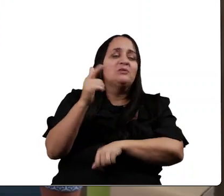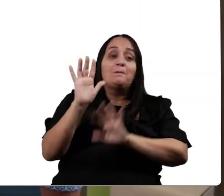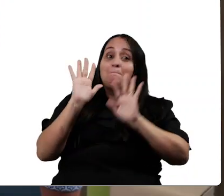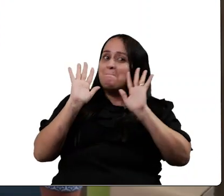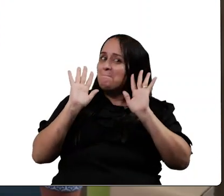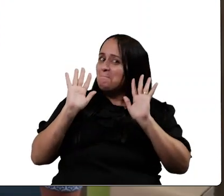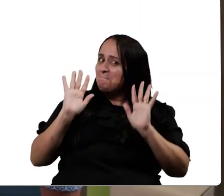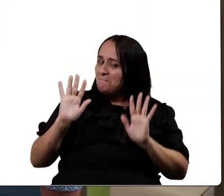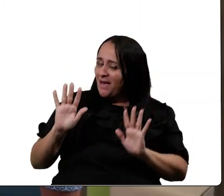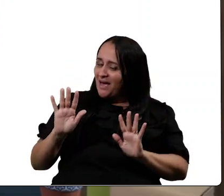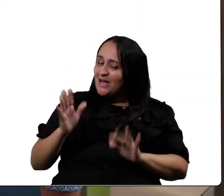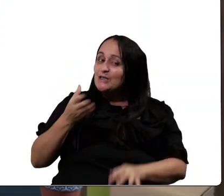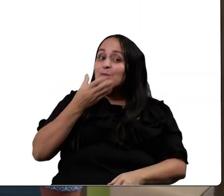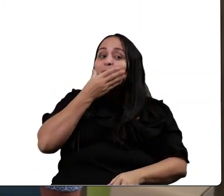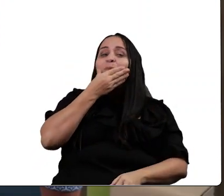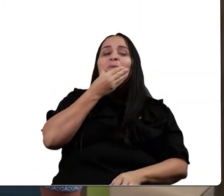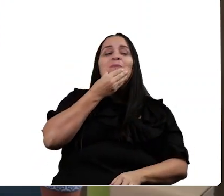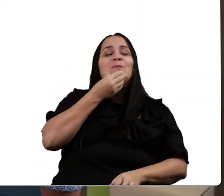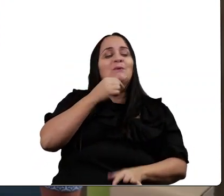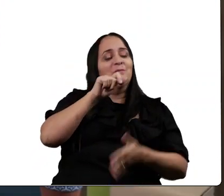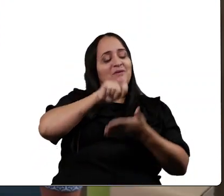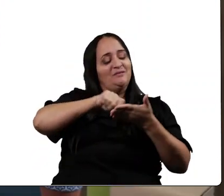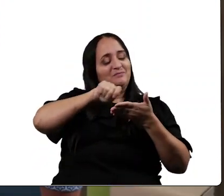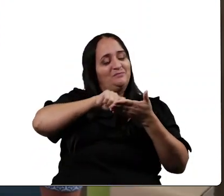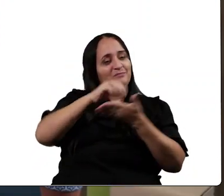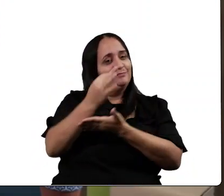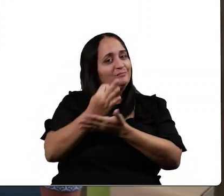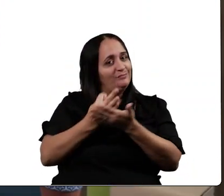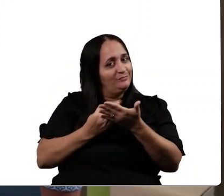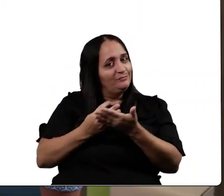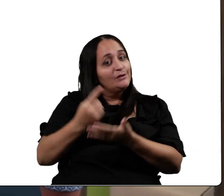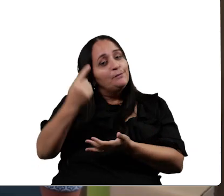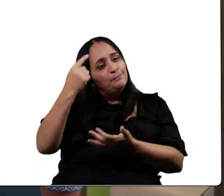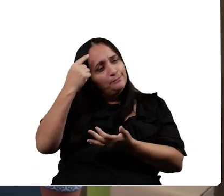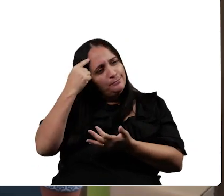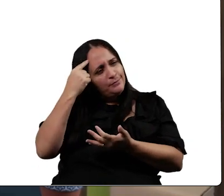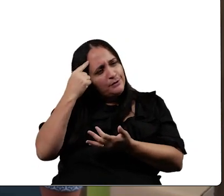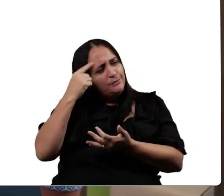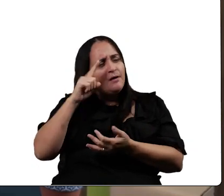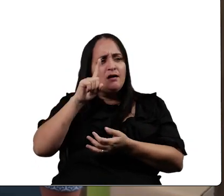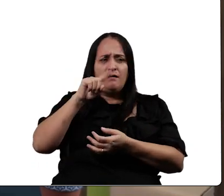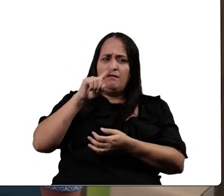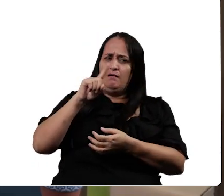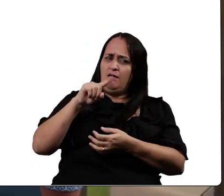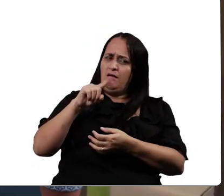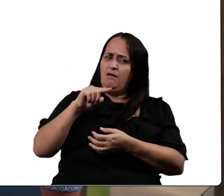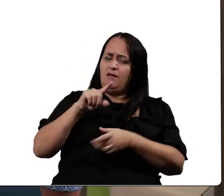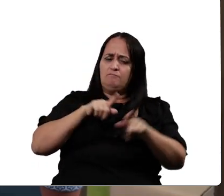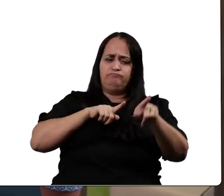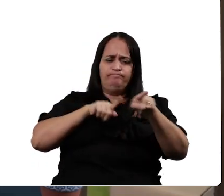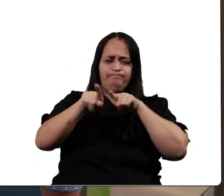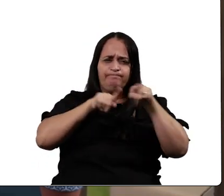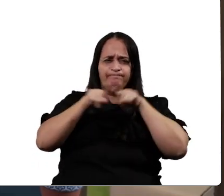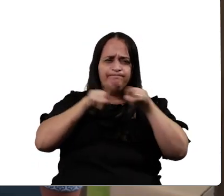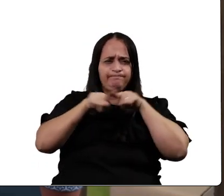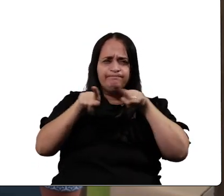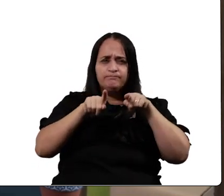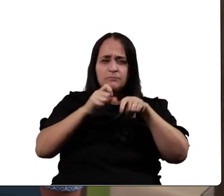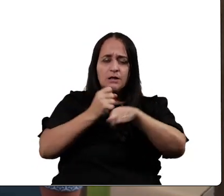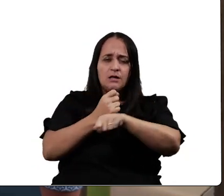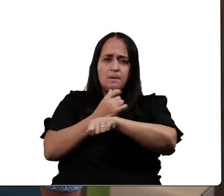texto achou que foi uma disputa emocionante. Então, isso aqui é expressão